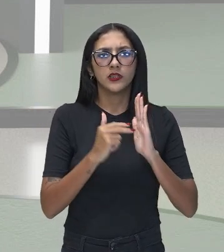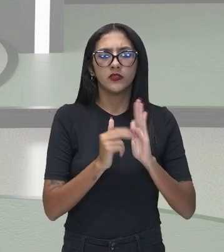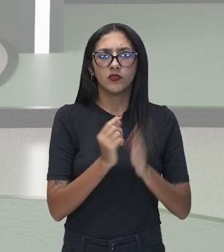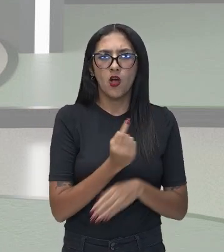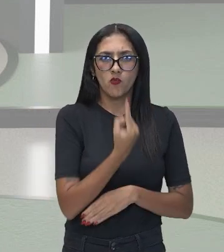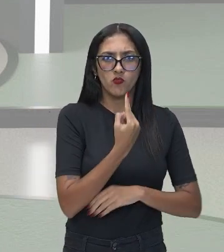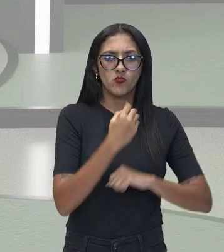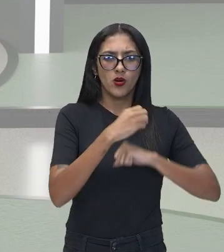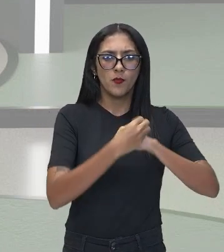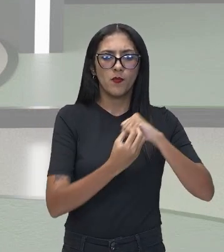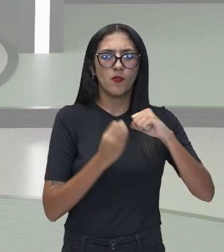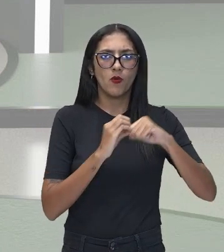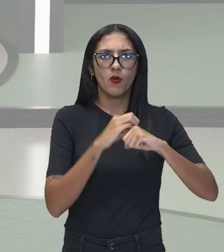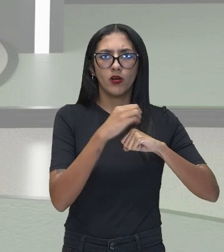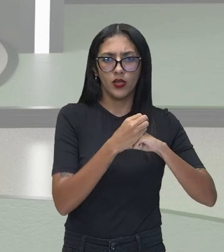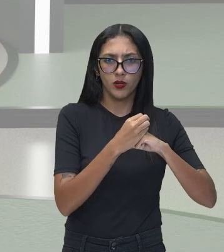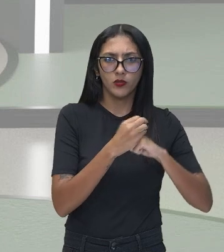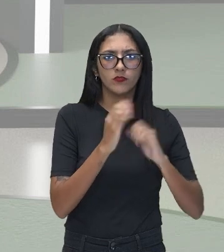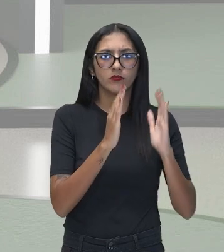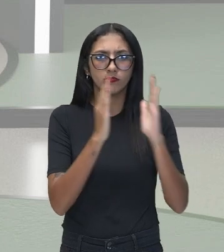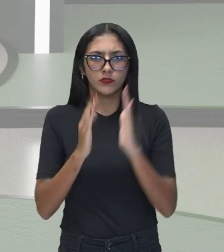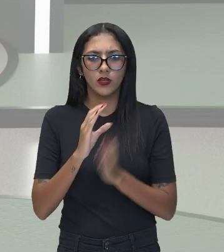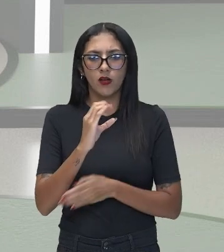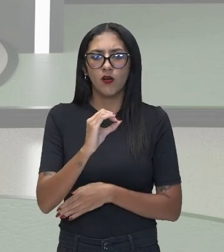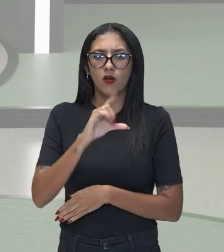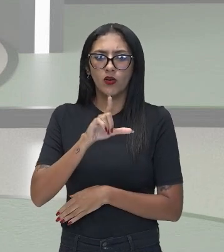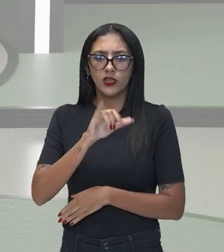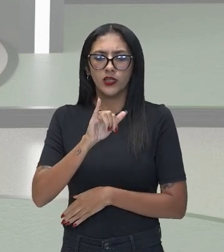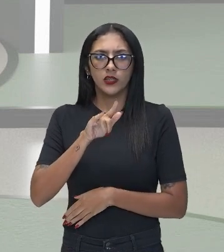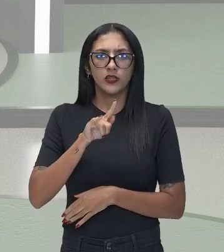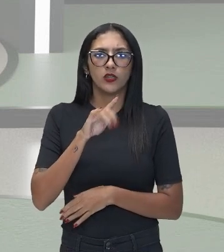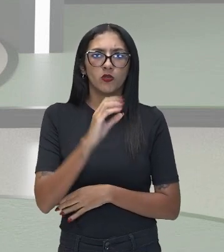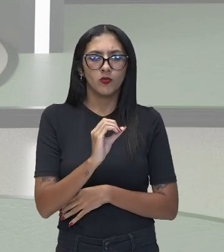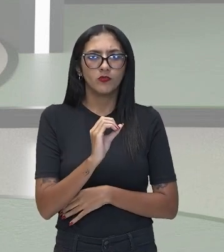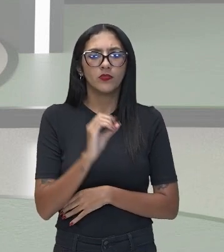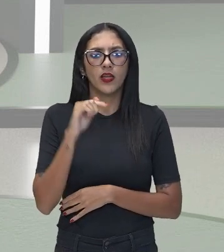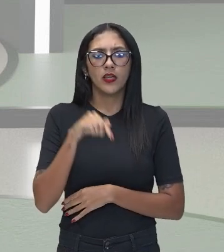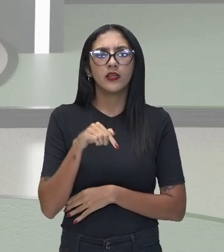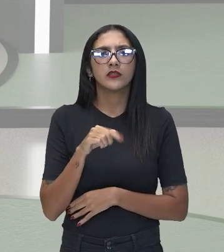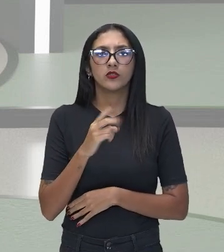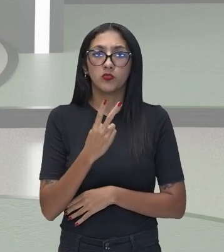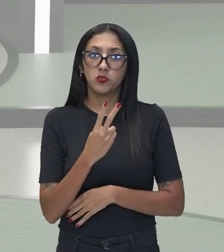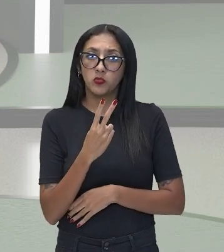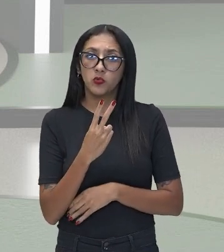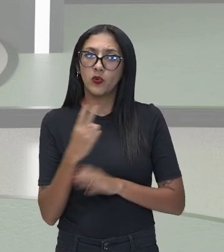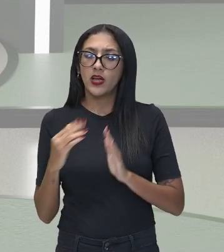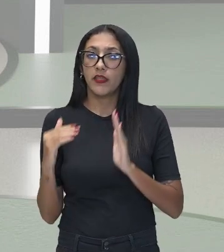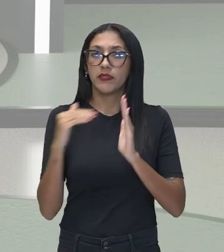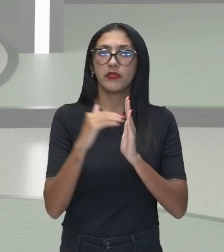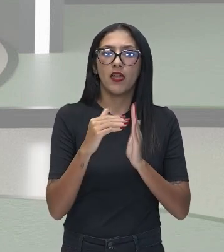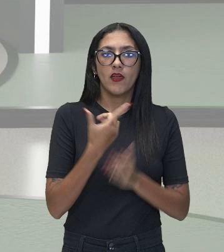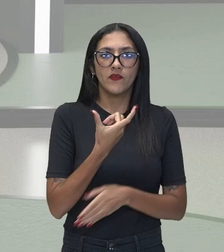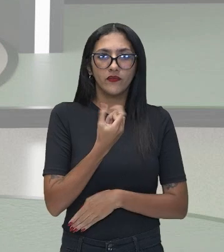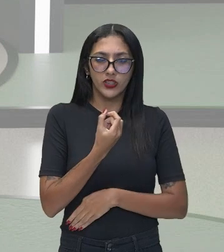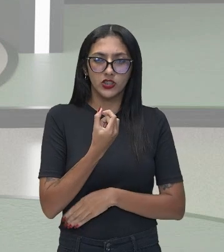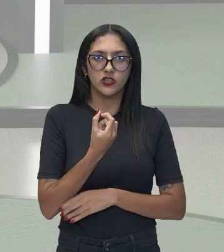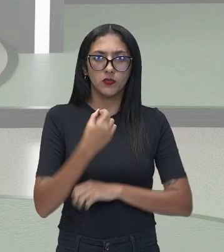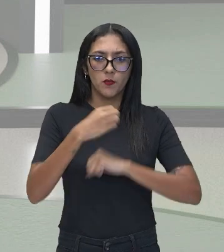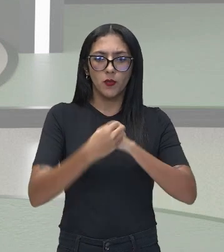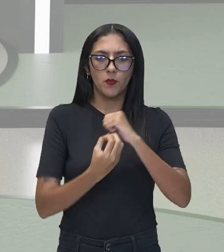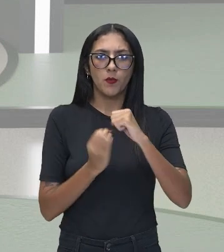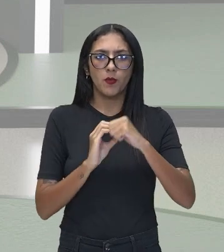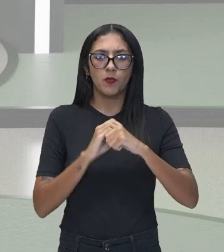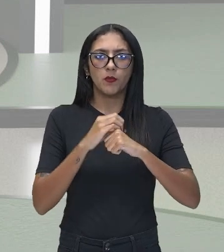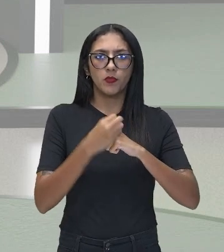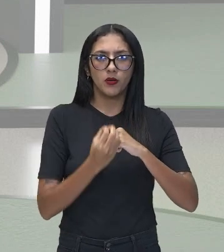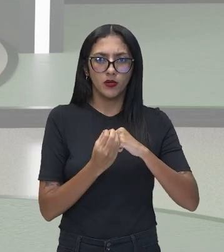aí uma unidade. Oligosacarídeos, que é aquele grupo que tem de 2 até 20 unidades, que